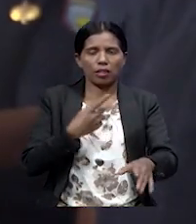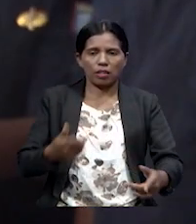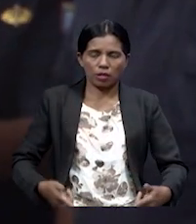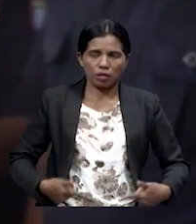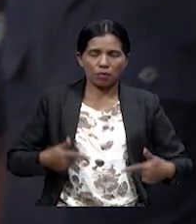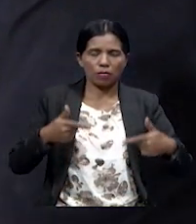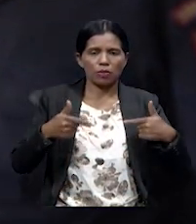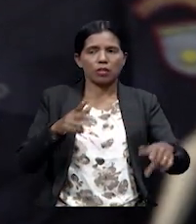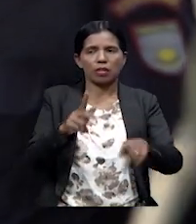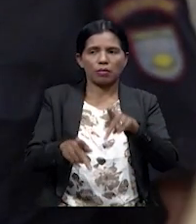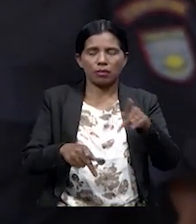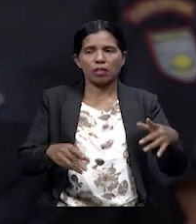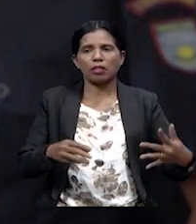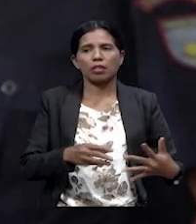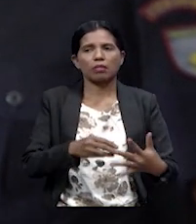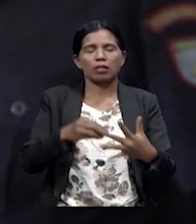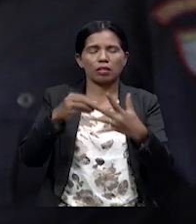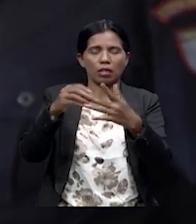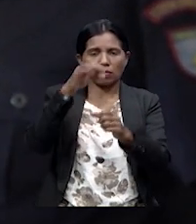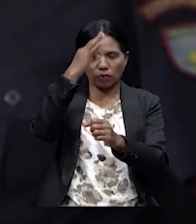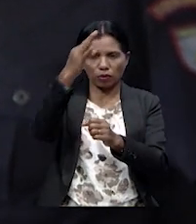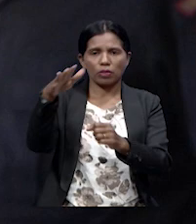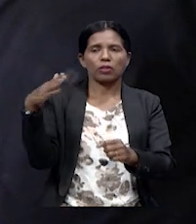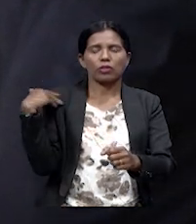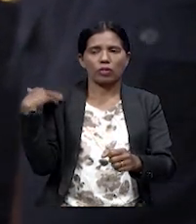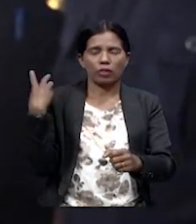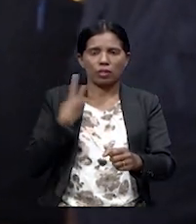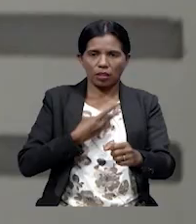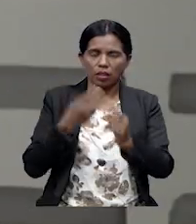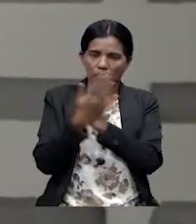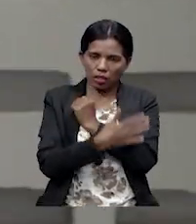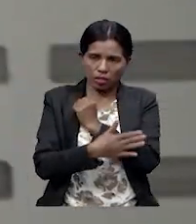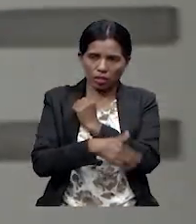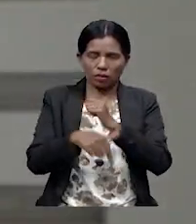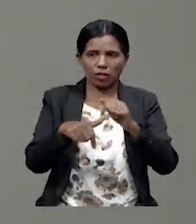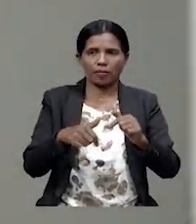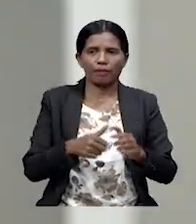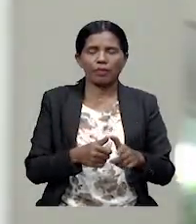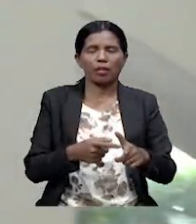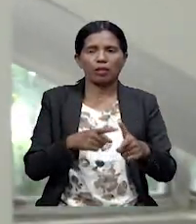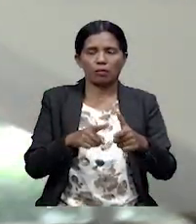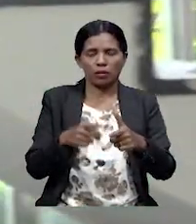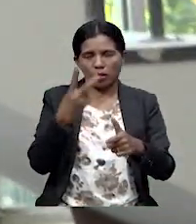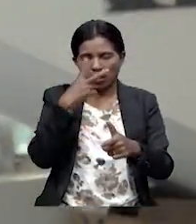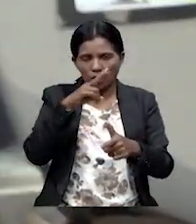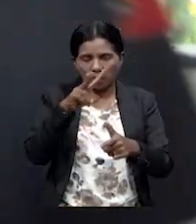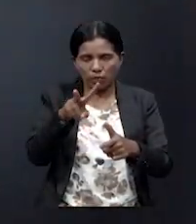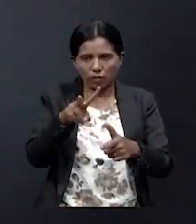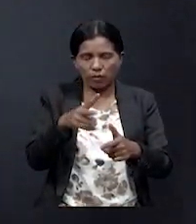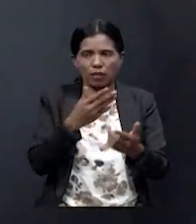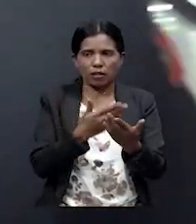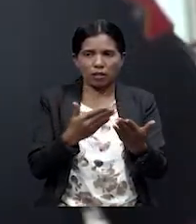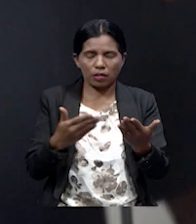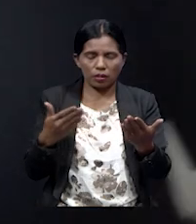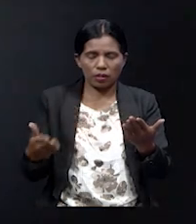komunidade liu-liu futuru foin sae ba itane rai idane. Hafoin kontrolu ba sasanen me